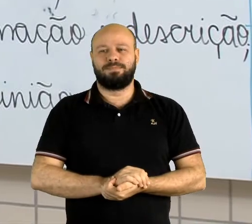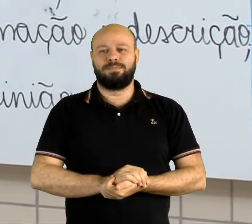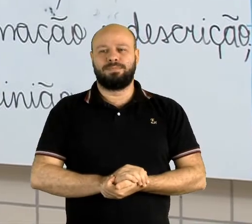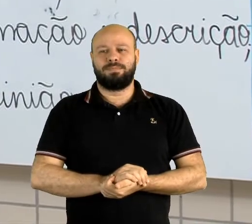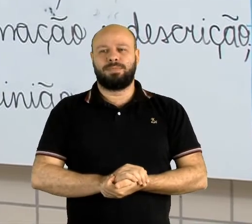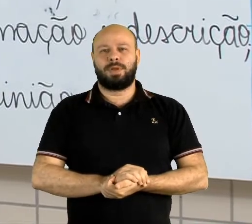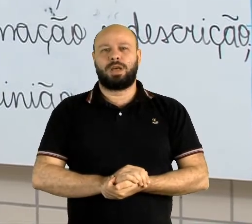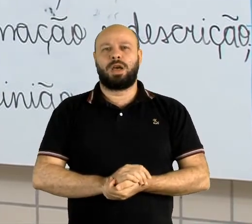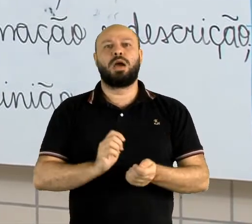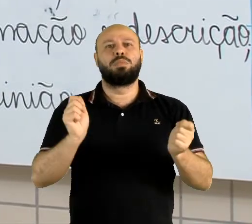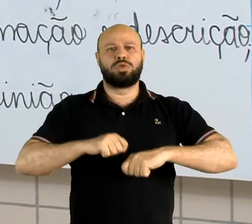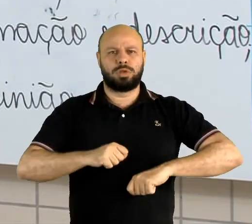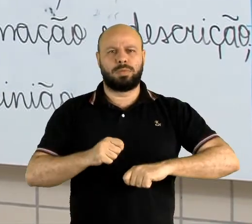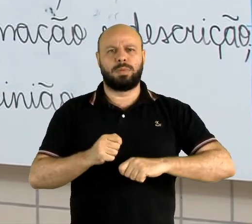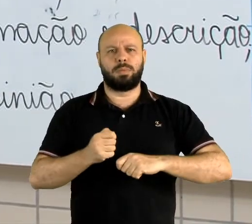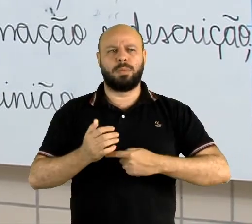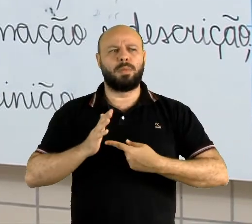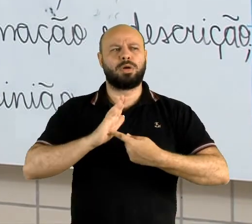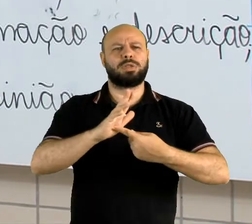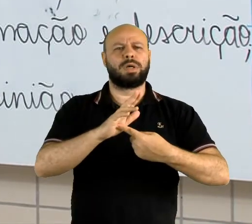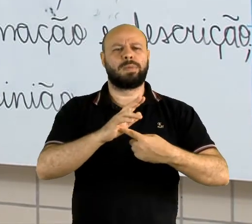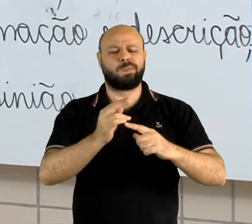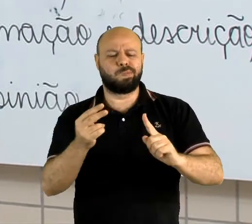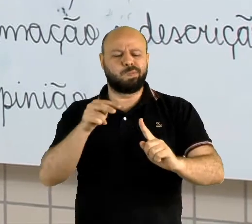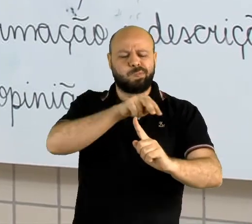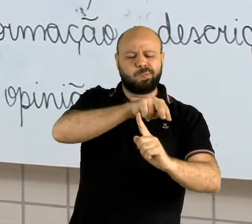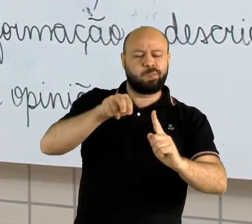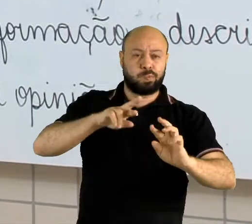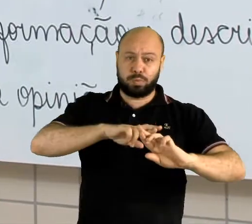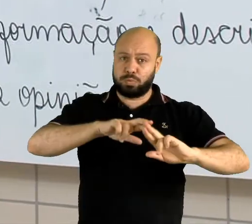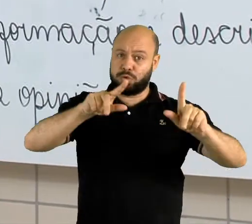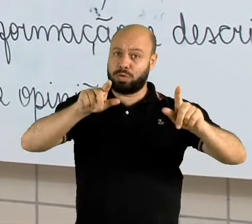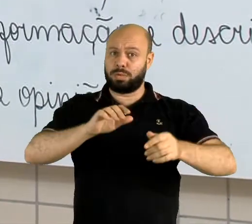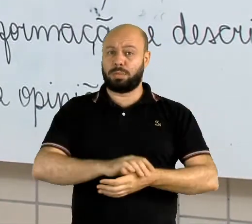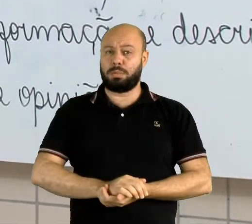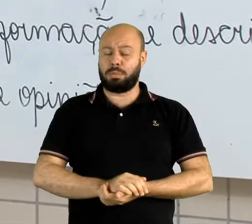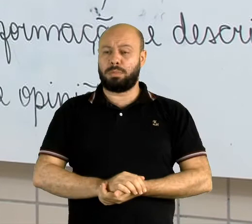pode apresentar ponto de vista.